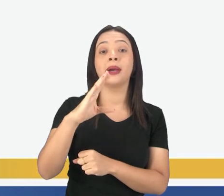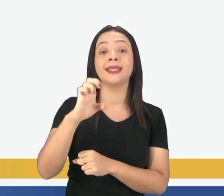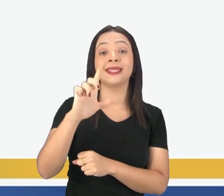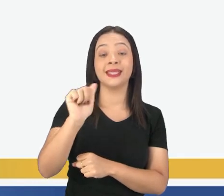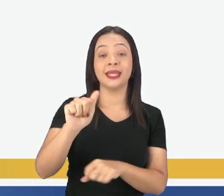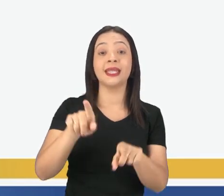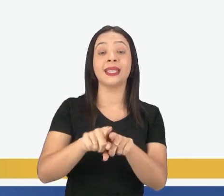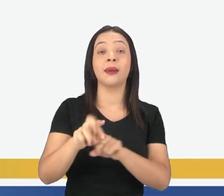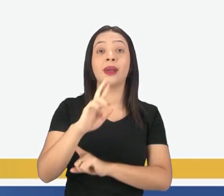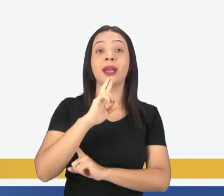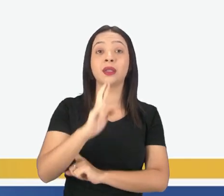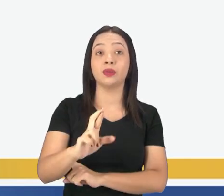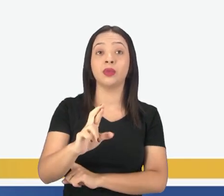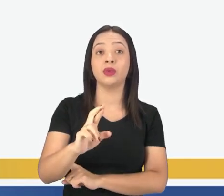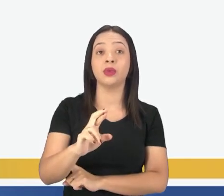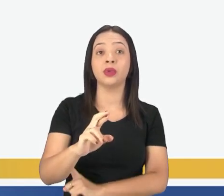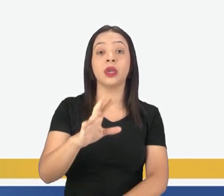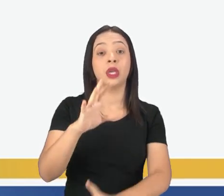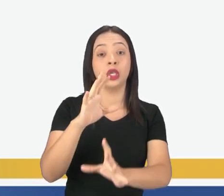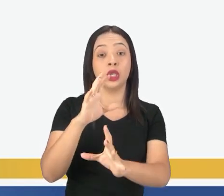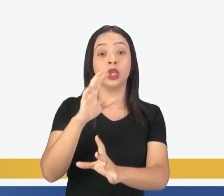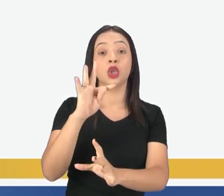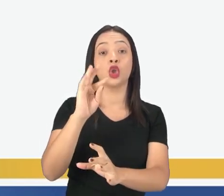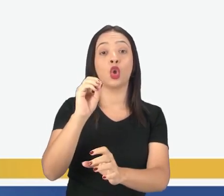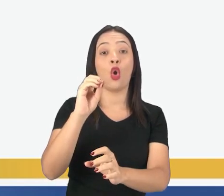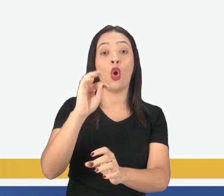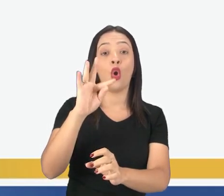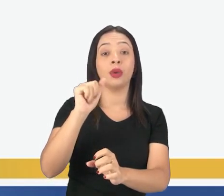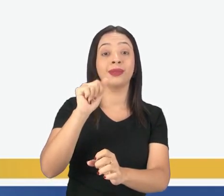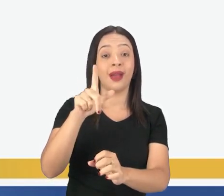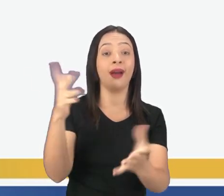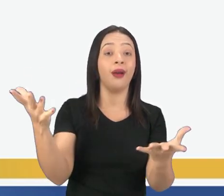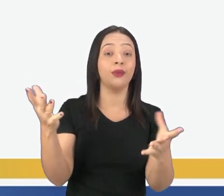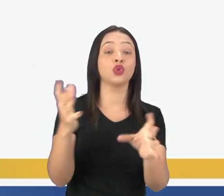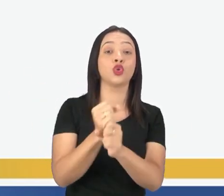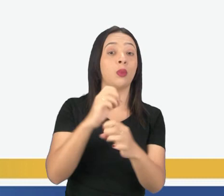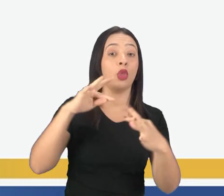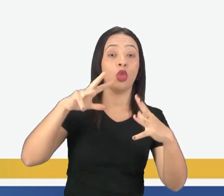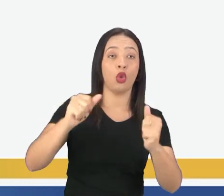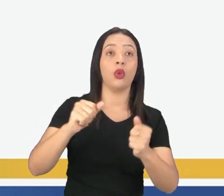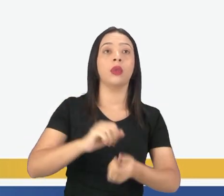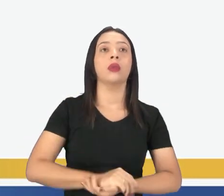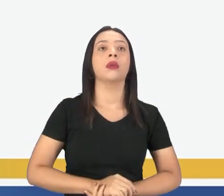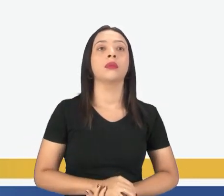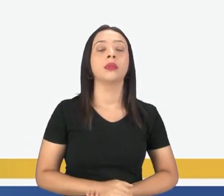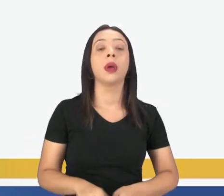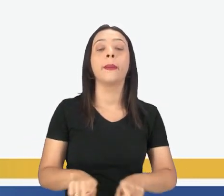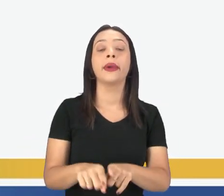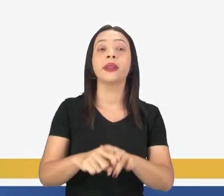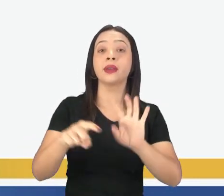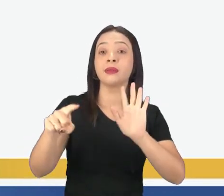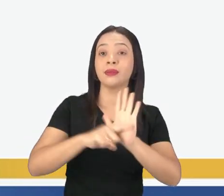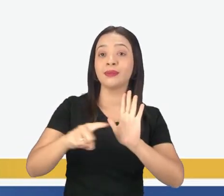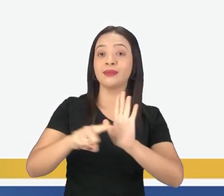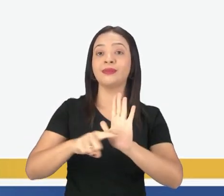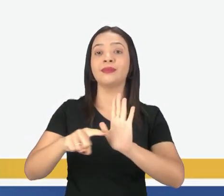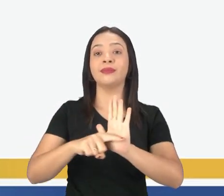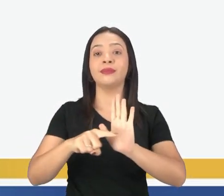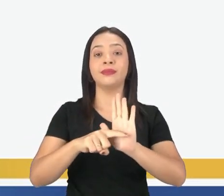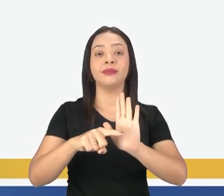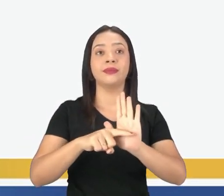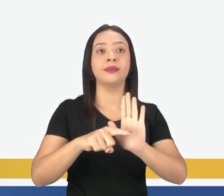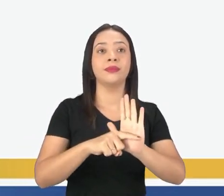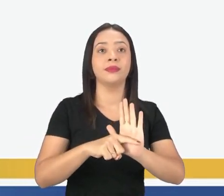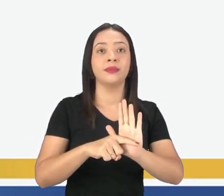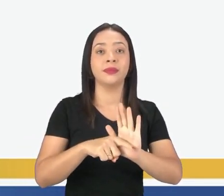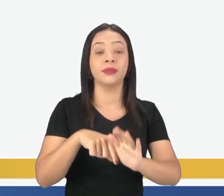que é o resultado da adição, tá? Nós também temos a subtração, que é as operações que a gente está falando.